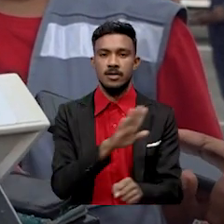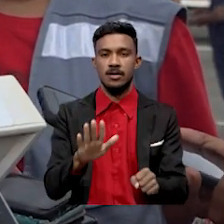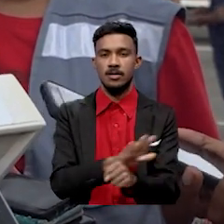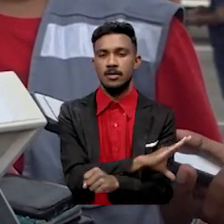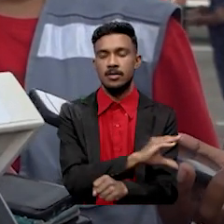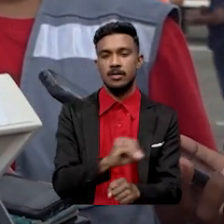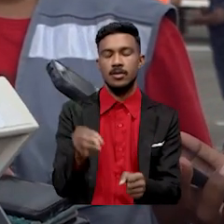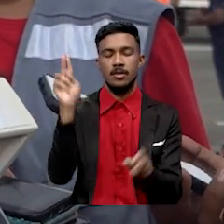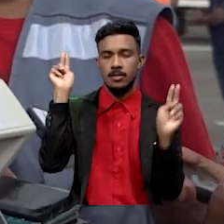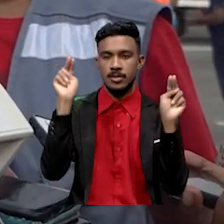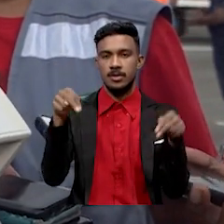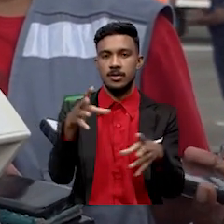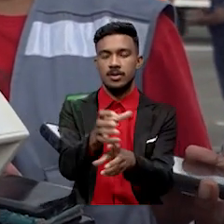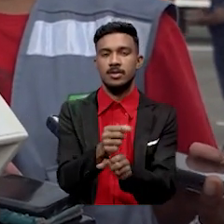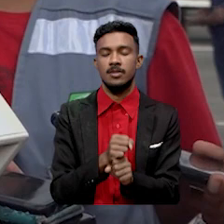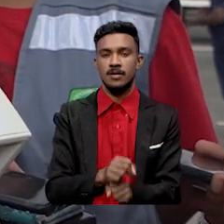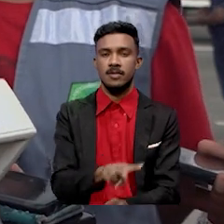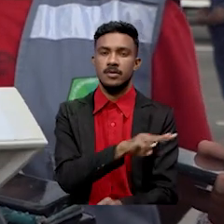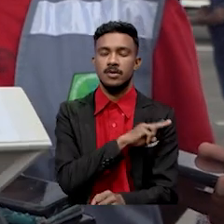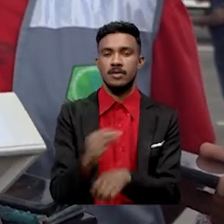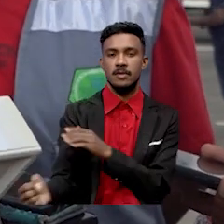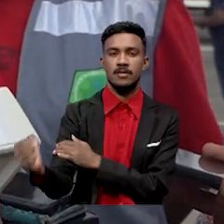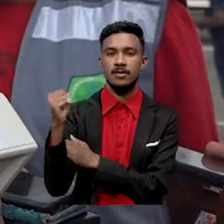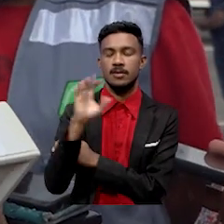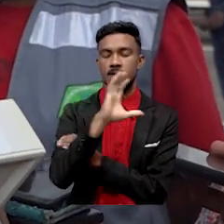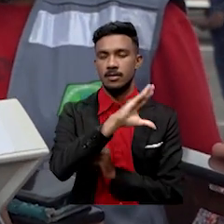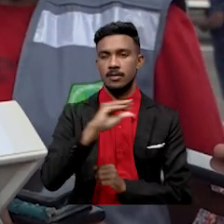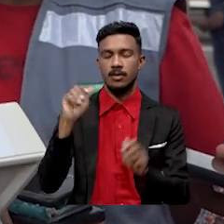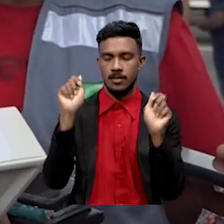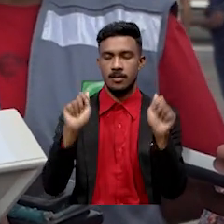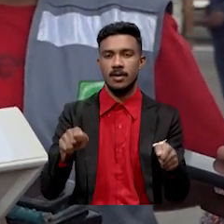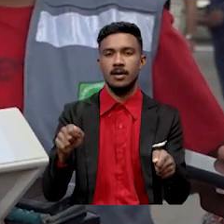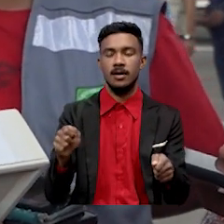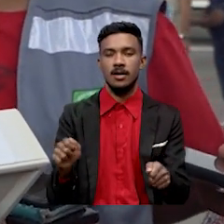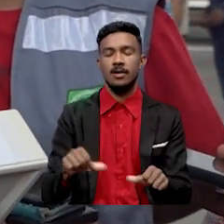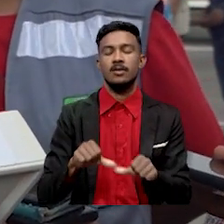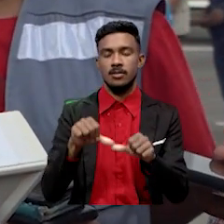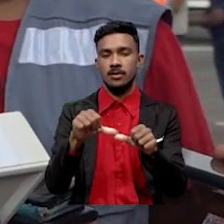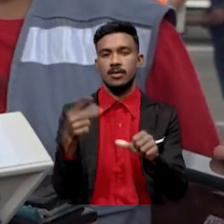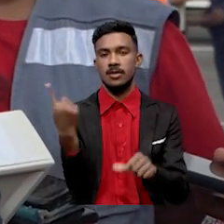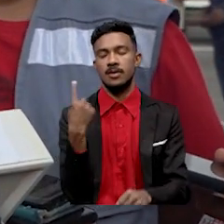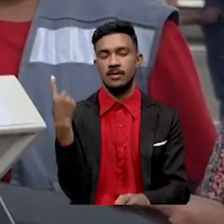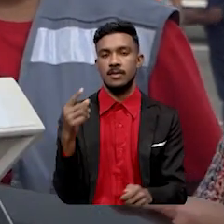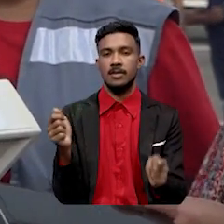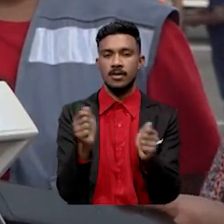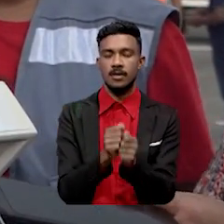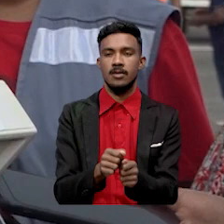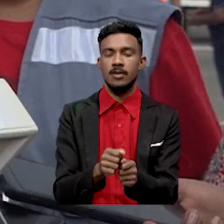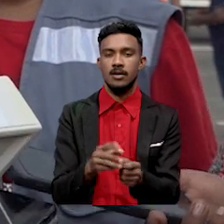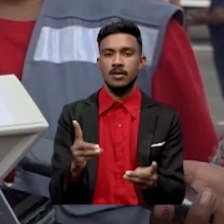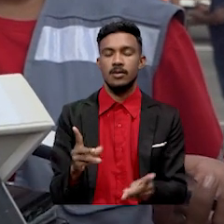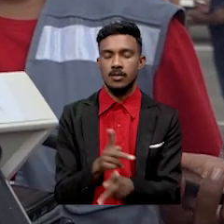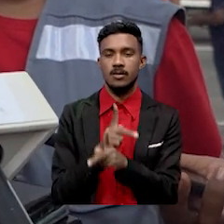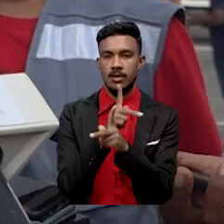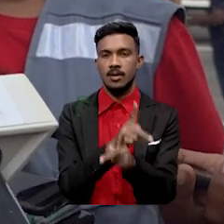preciso, temos a vacina reforço, a que continua na fase de combate a variante,